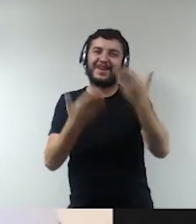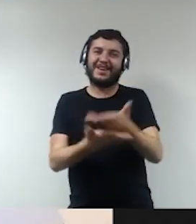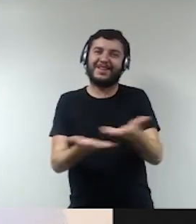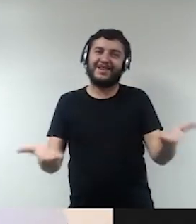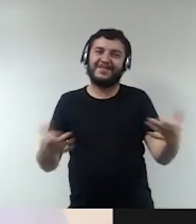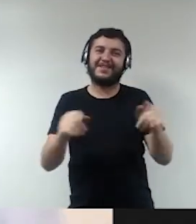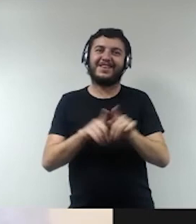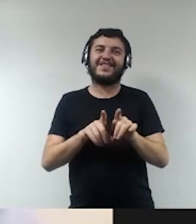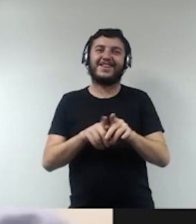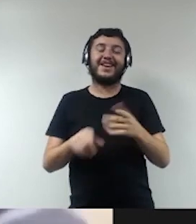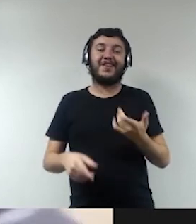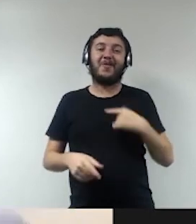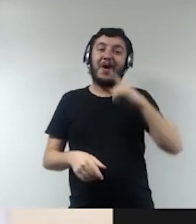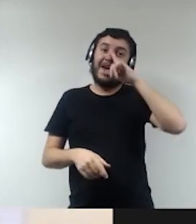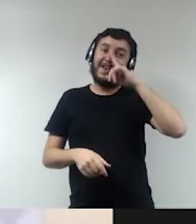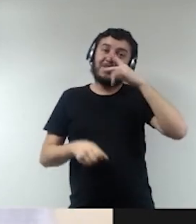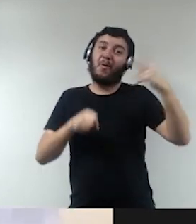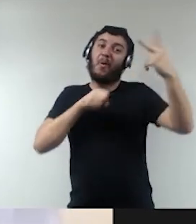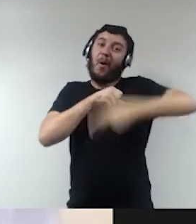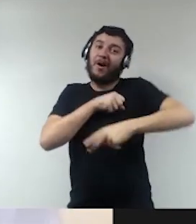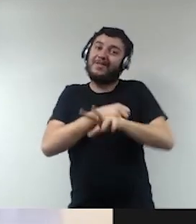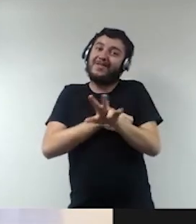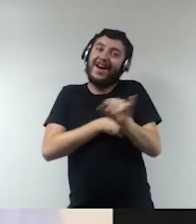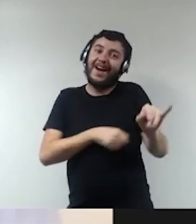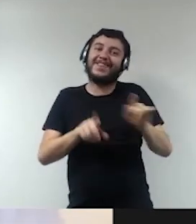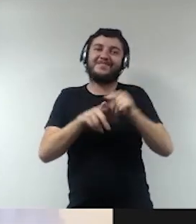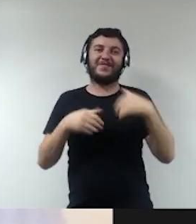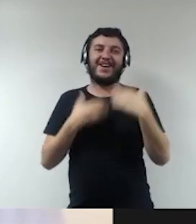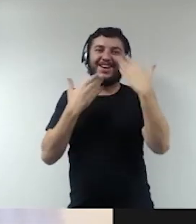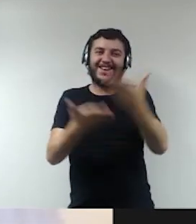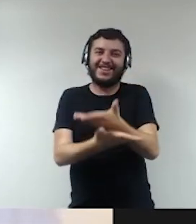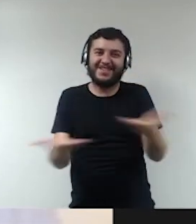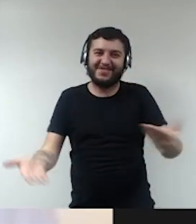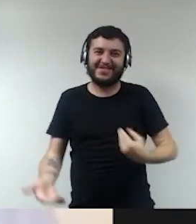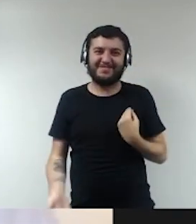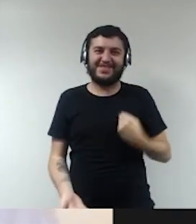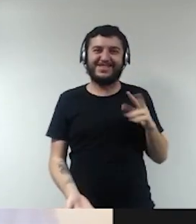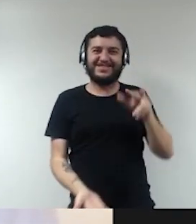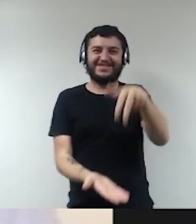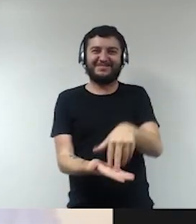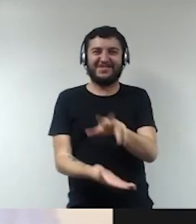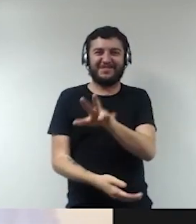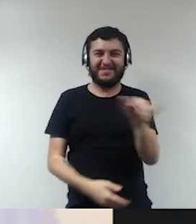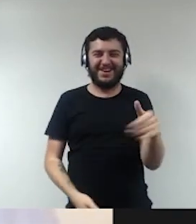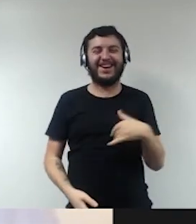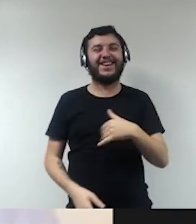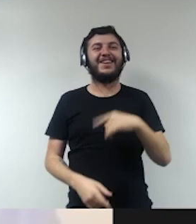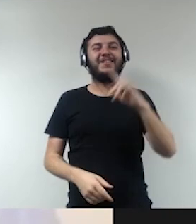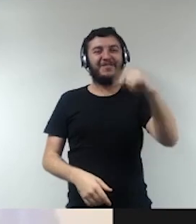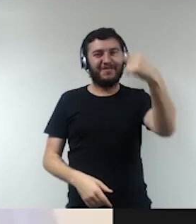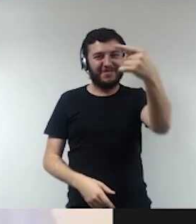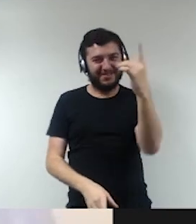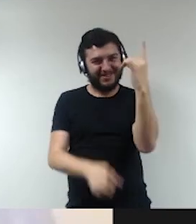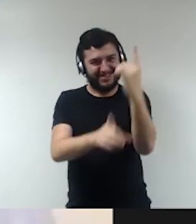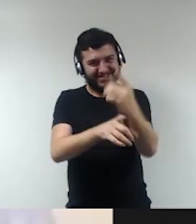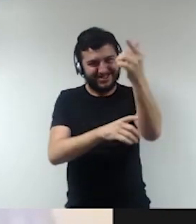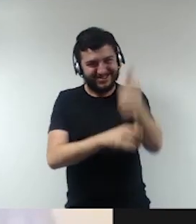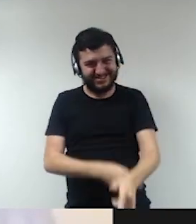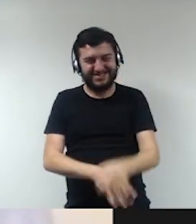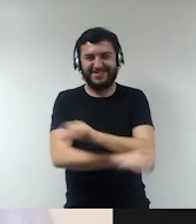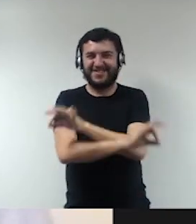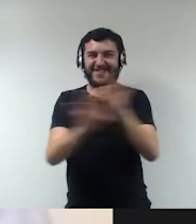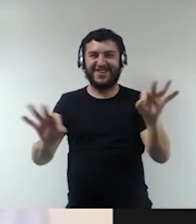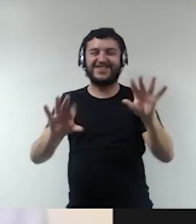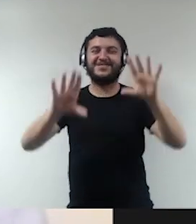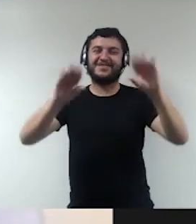ser cortado, eu agradeço demais a presença de vocês que nos ouviram aqui hoje. Até uma próxima oportunidade. Gente, ótima noite a